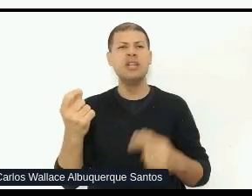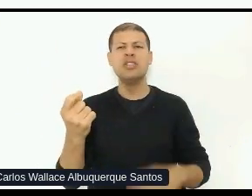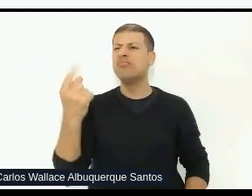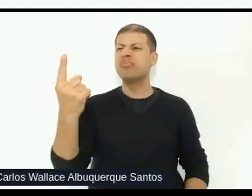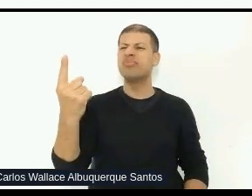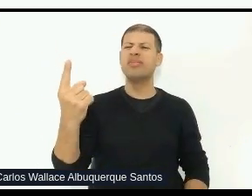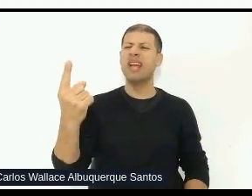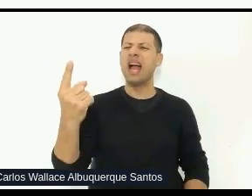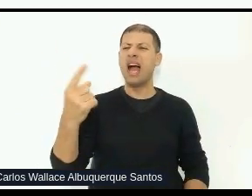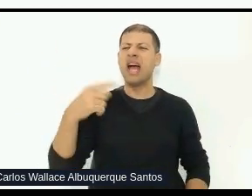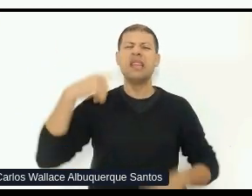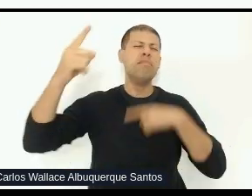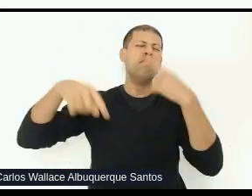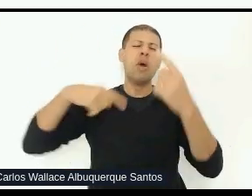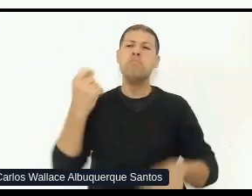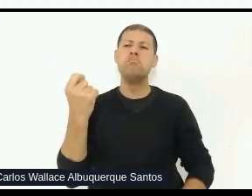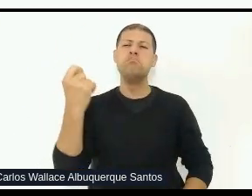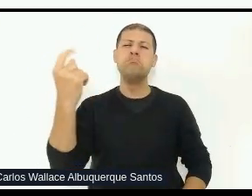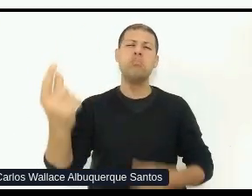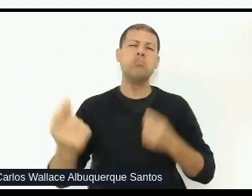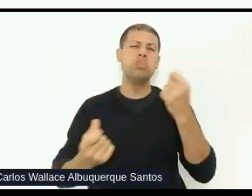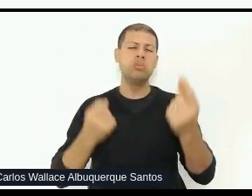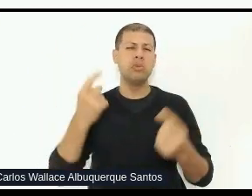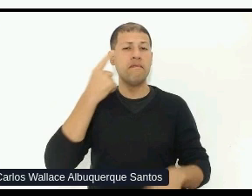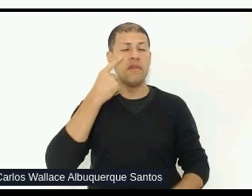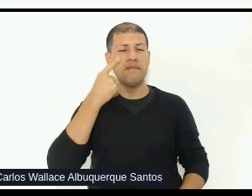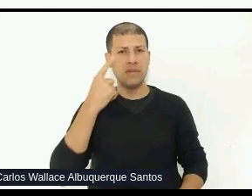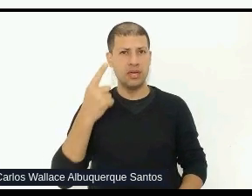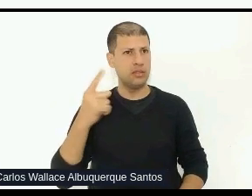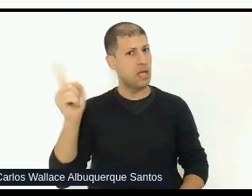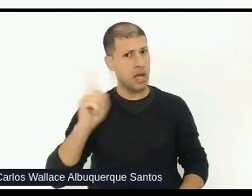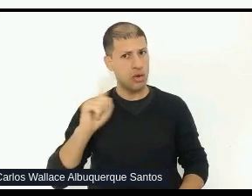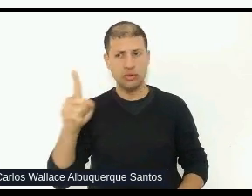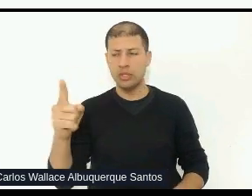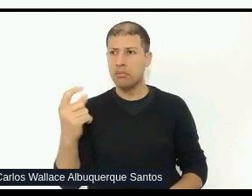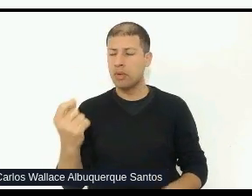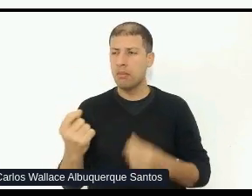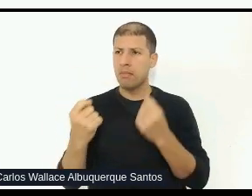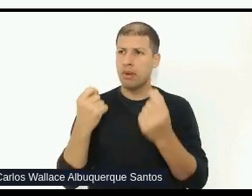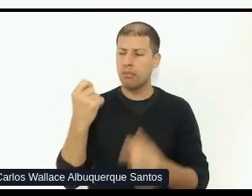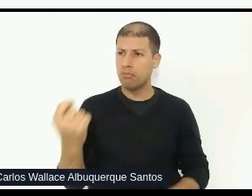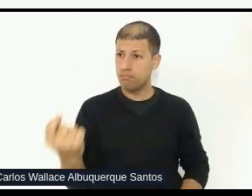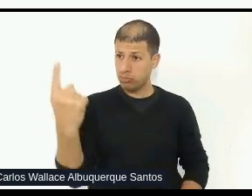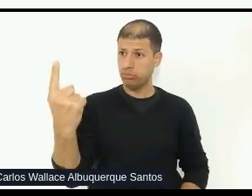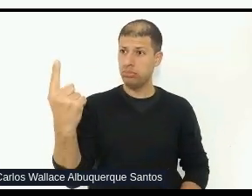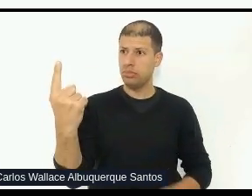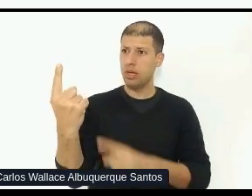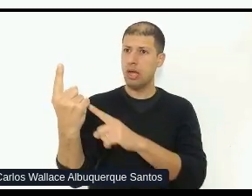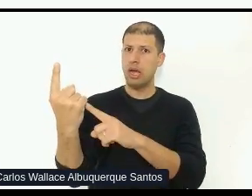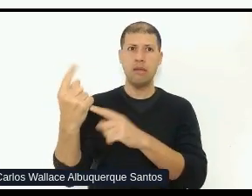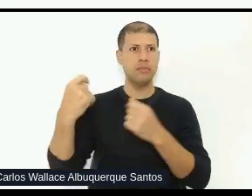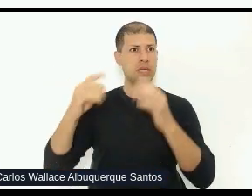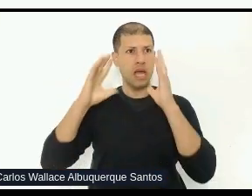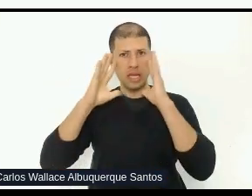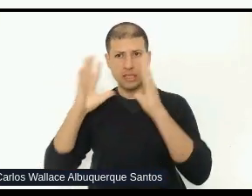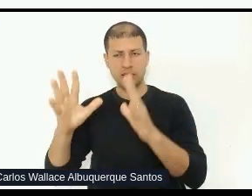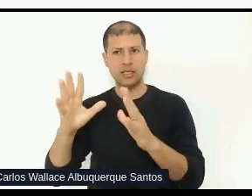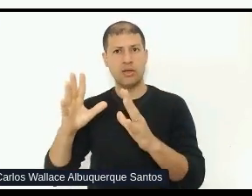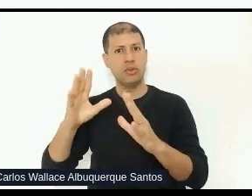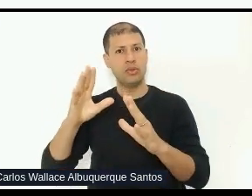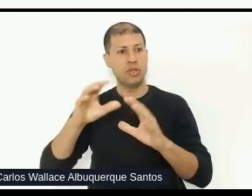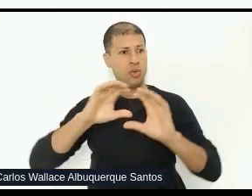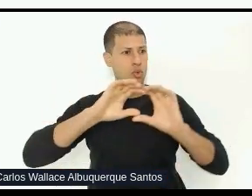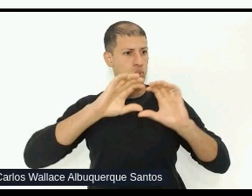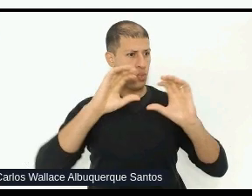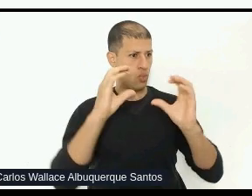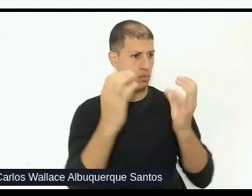de mudança estrutural, de olhar para um grupo de pessoas, olhar para uma comunidade talvez maior e que talvez